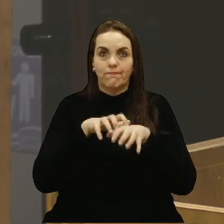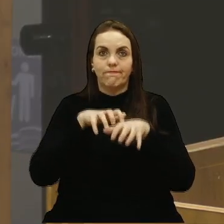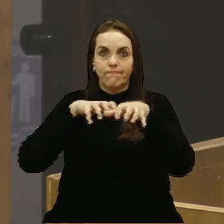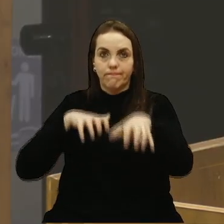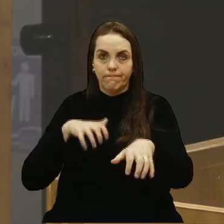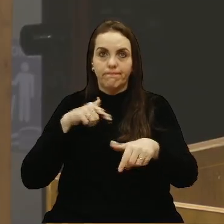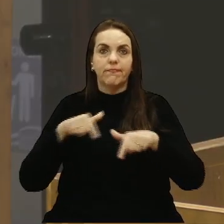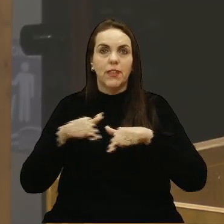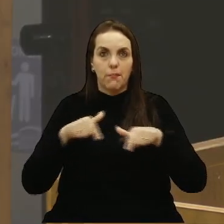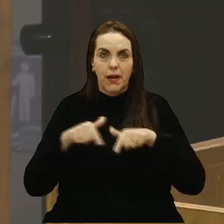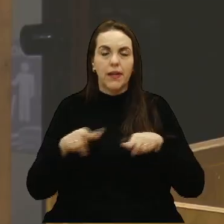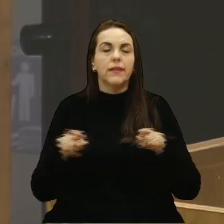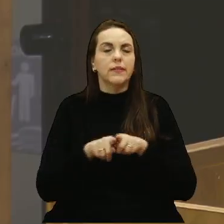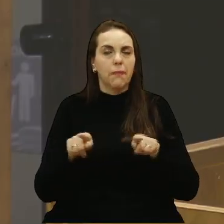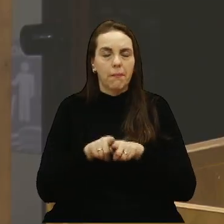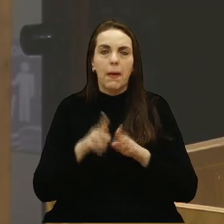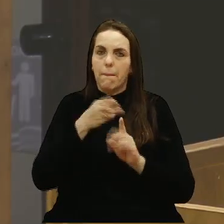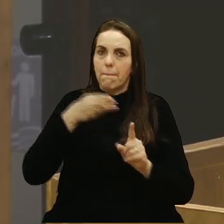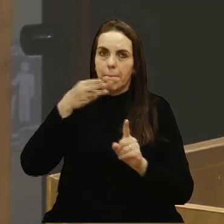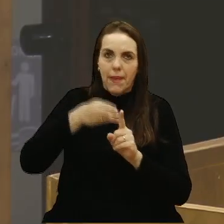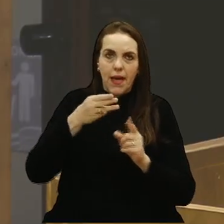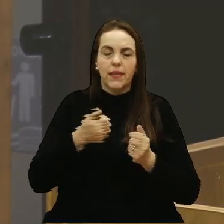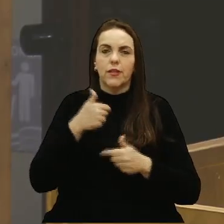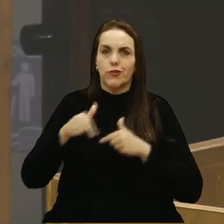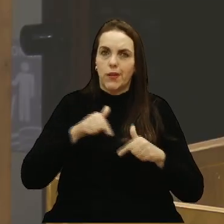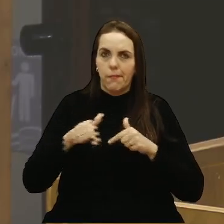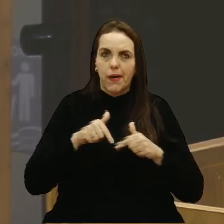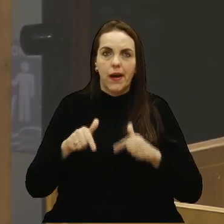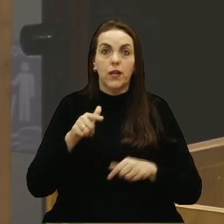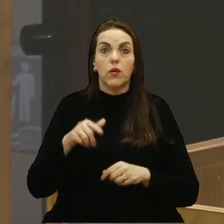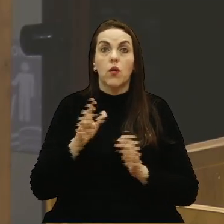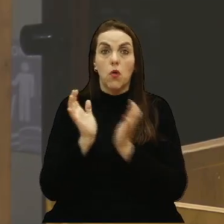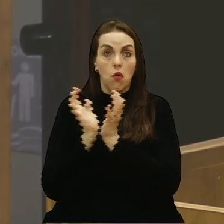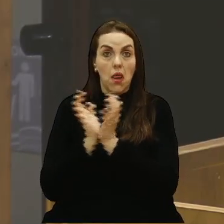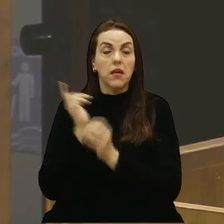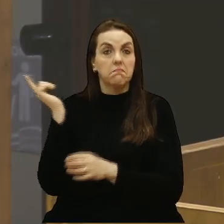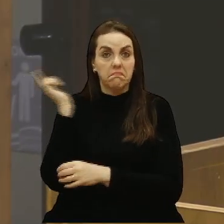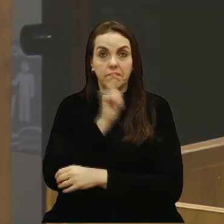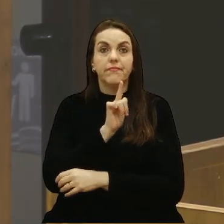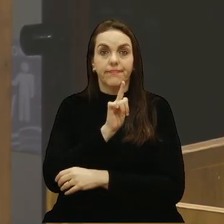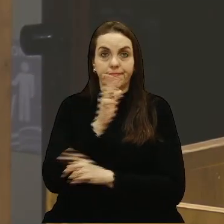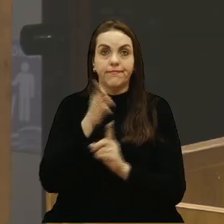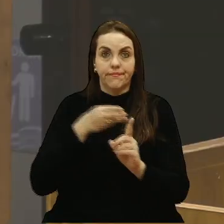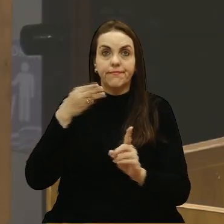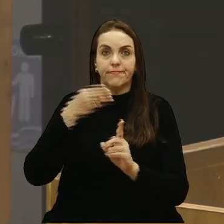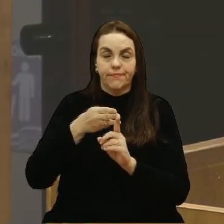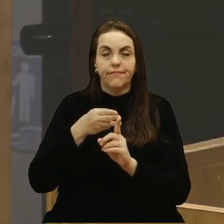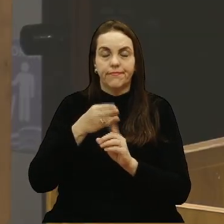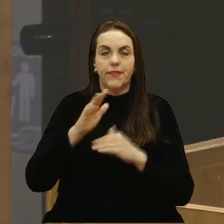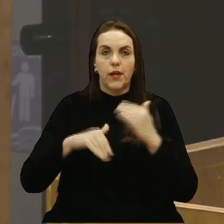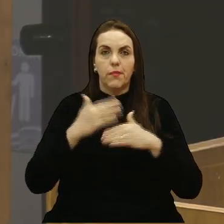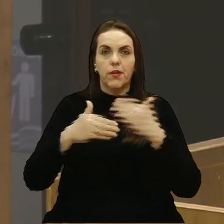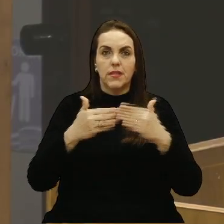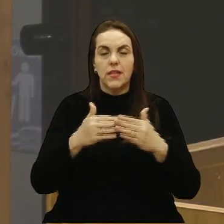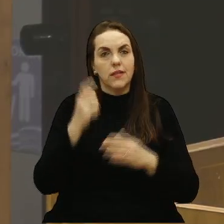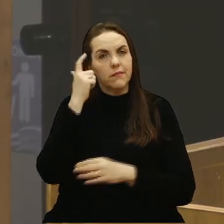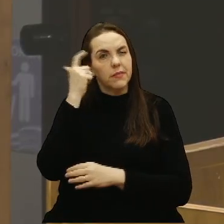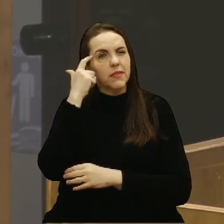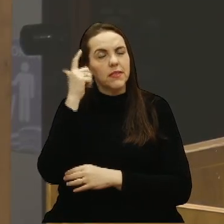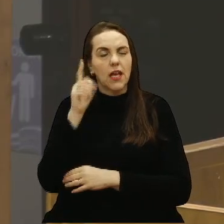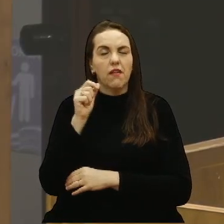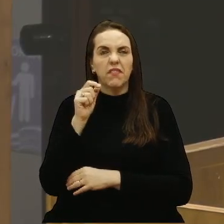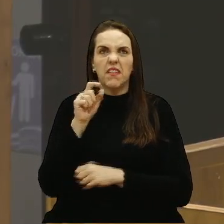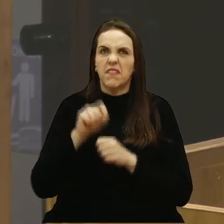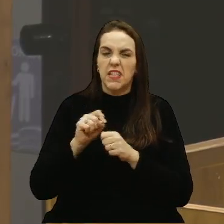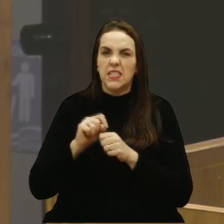que desenvolvessem o trabalho com meta de entrega. Os colegas cumpriram a meta, né? Um processo que a gente esperava concluir, de repente, em